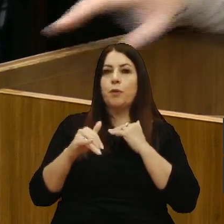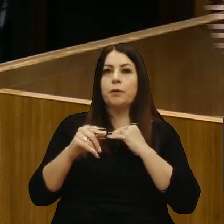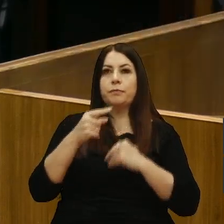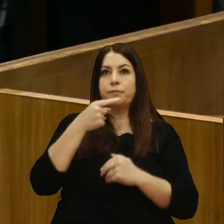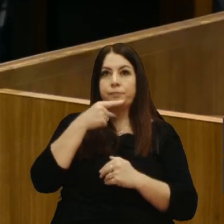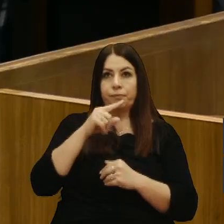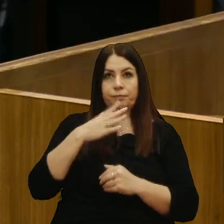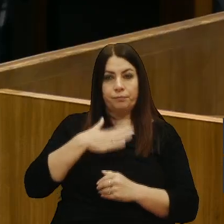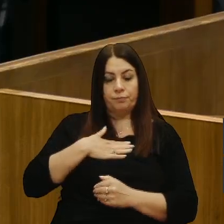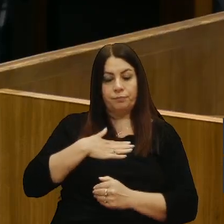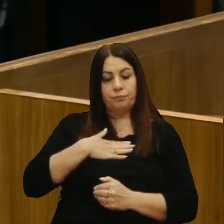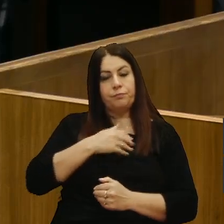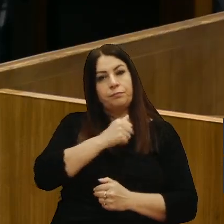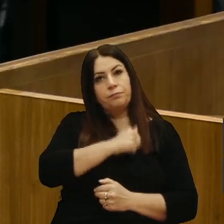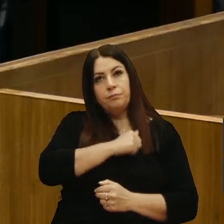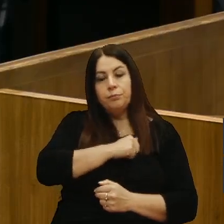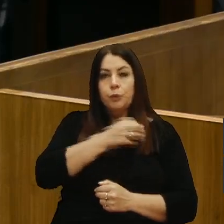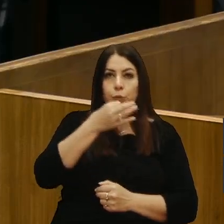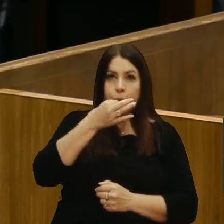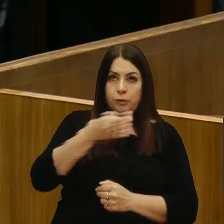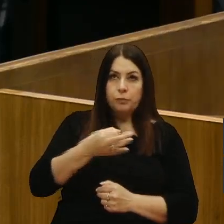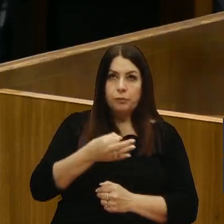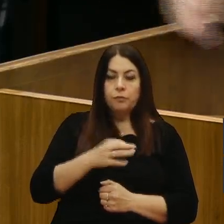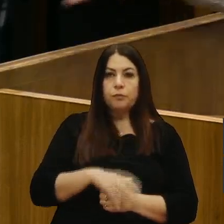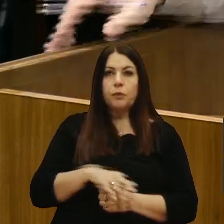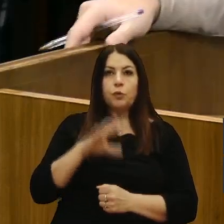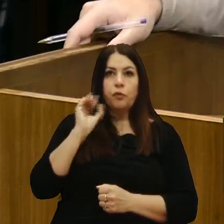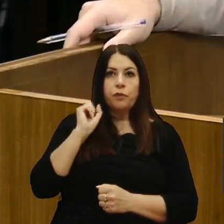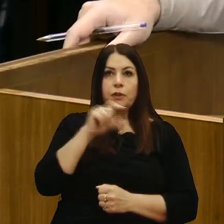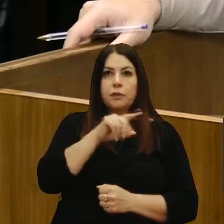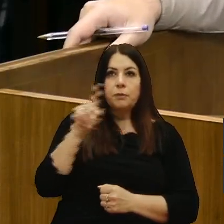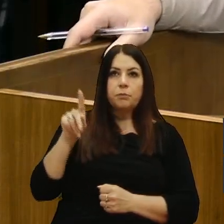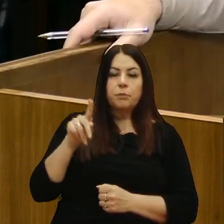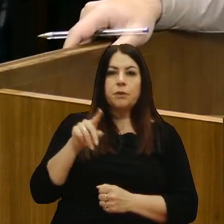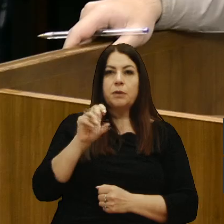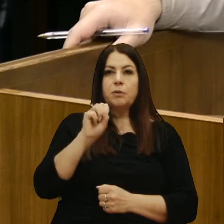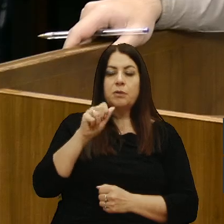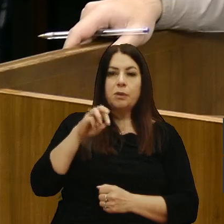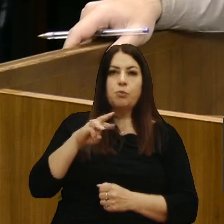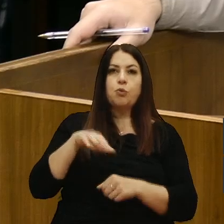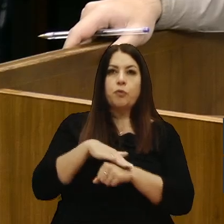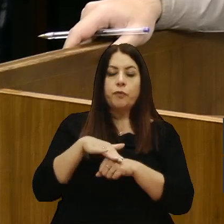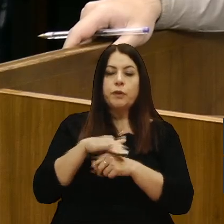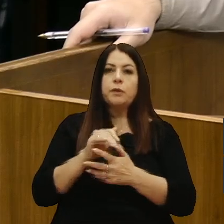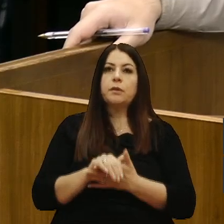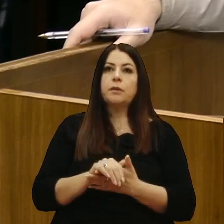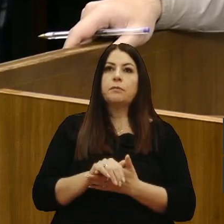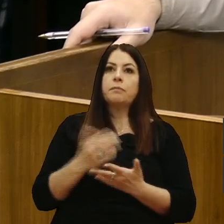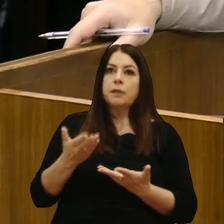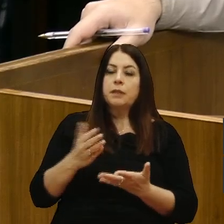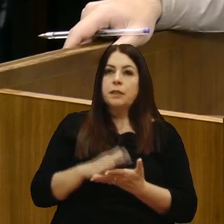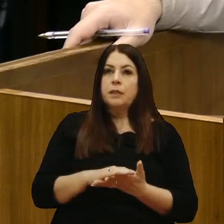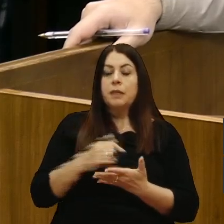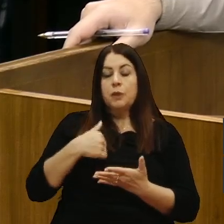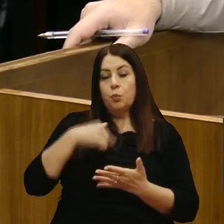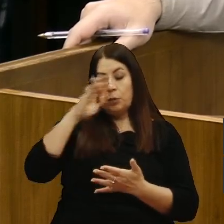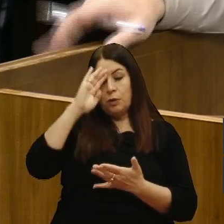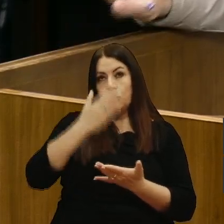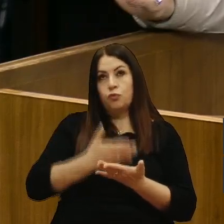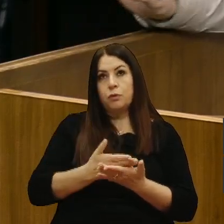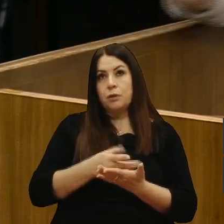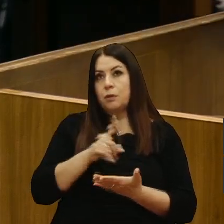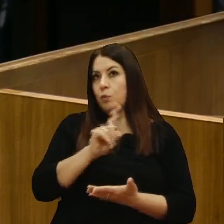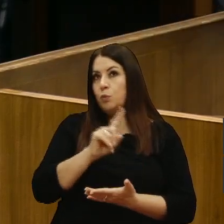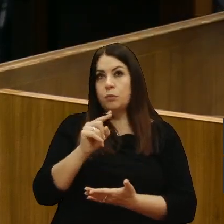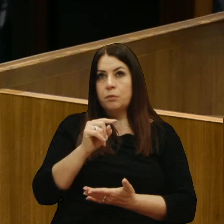Caleb, ali, na minha humilde opinião, ouvindo aqui o pessoal do SAMU essa semana, conversei com eles. Basicamente, eu acredito, Caleb, que não